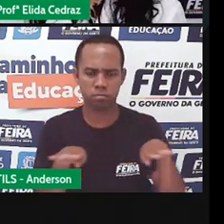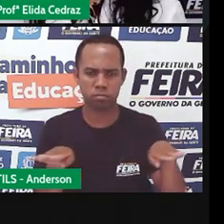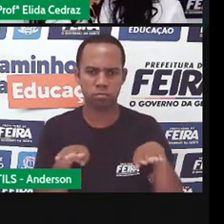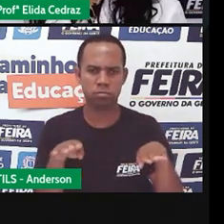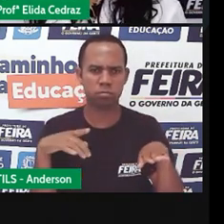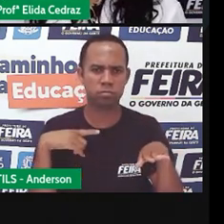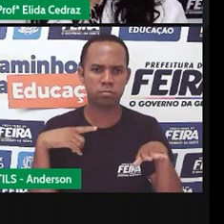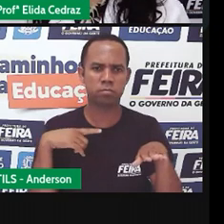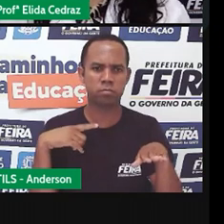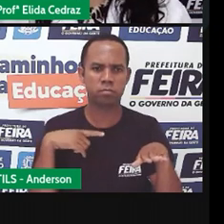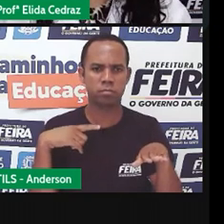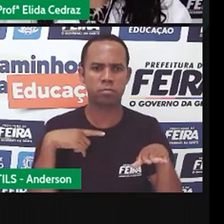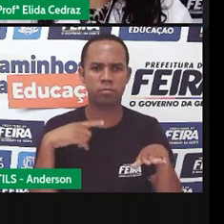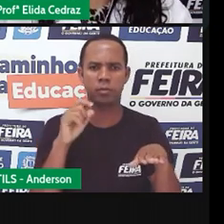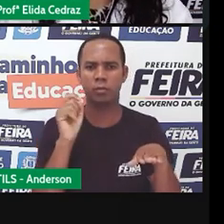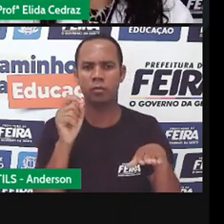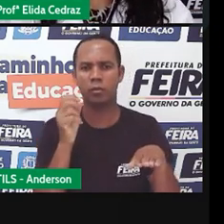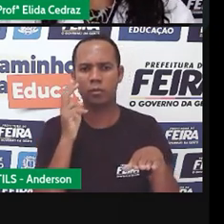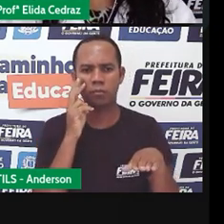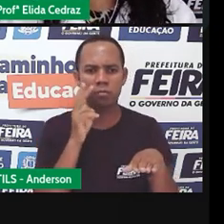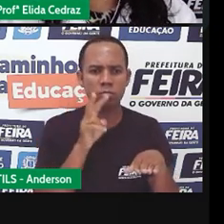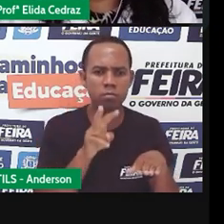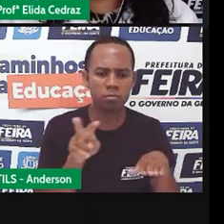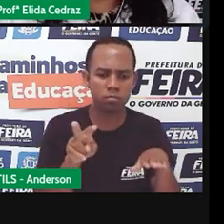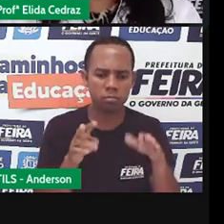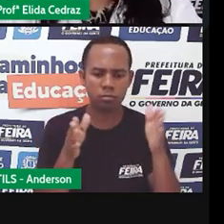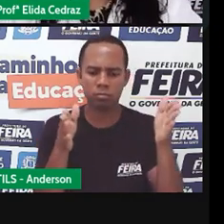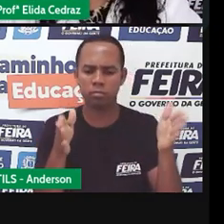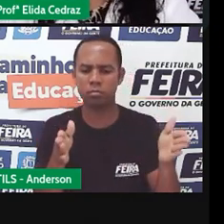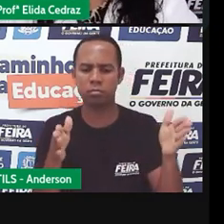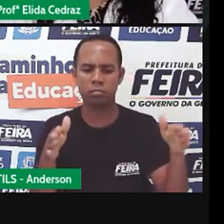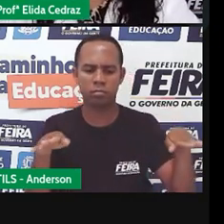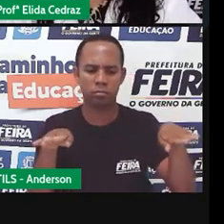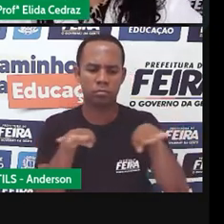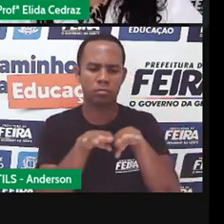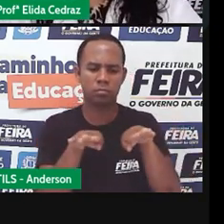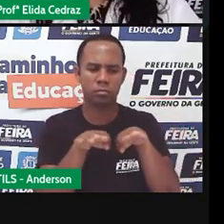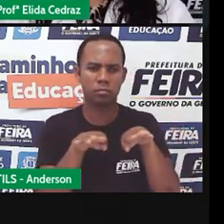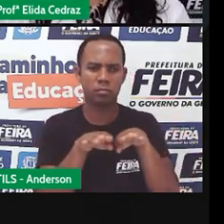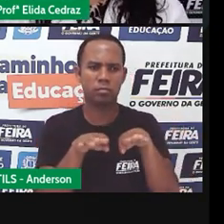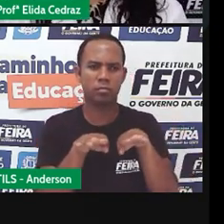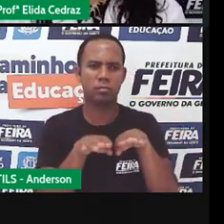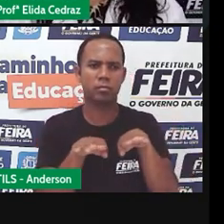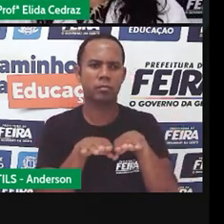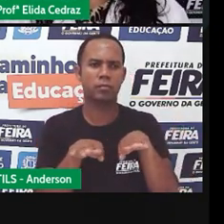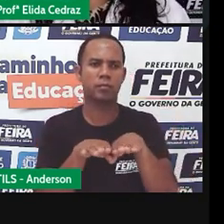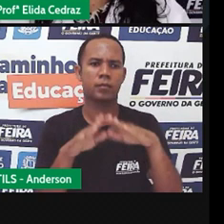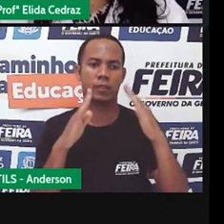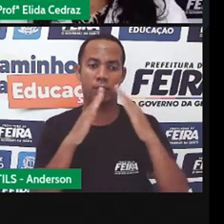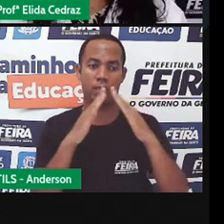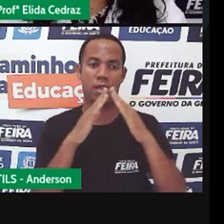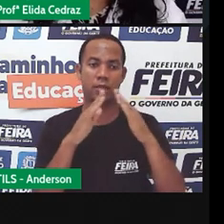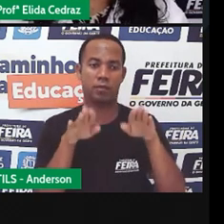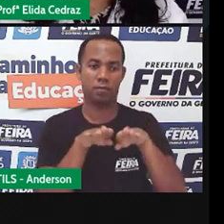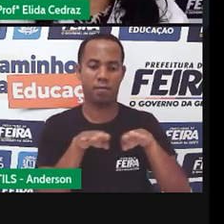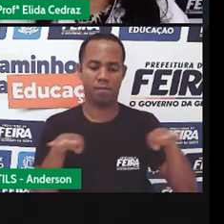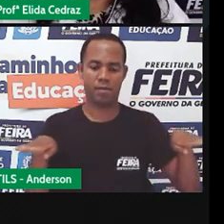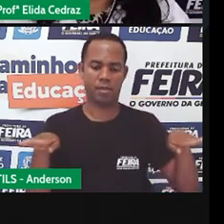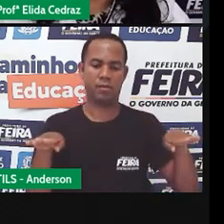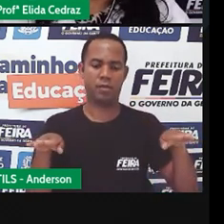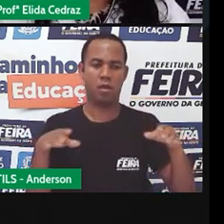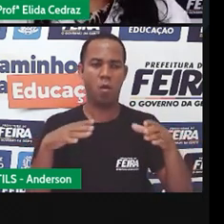Tem pessoas que tem as mesas da casa no formato circular, que lembra um